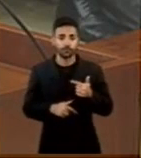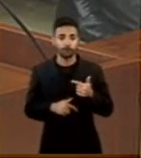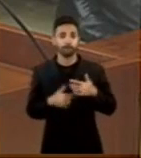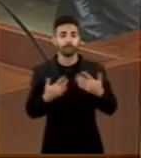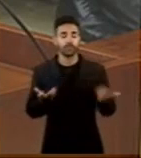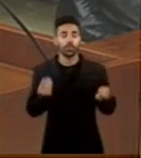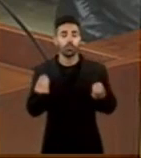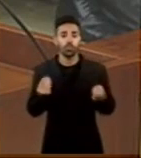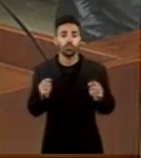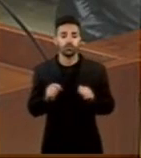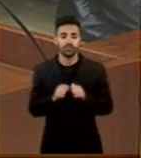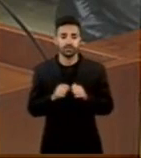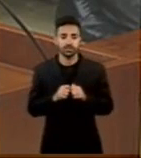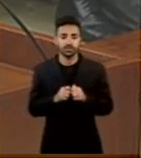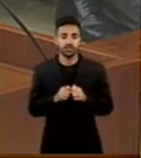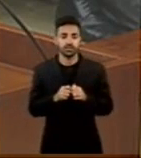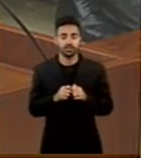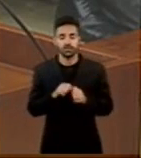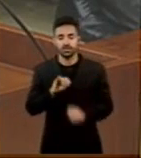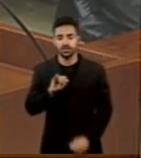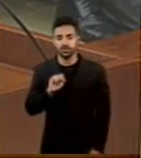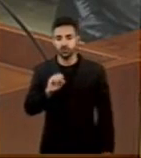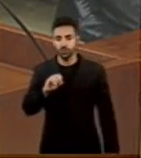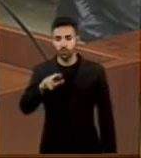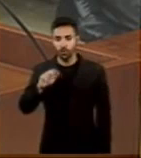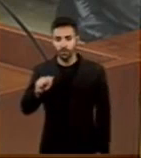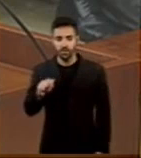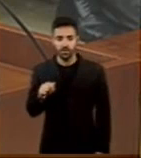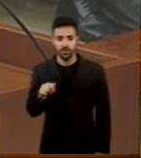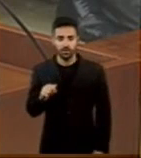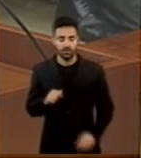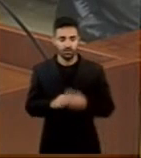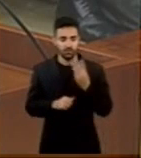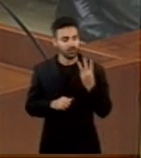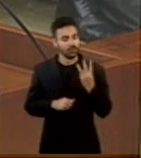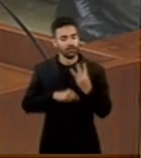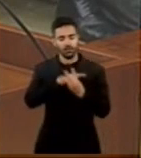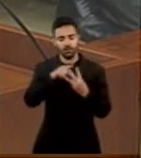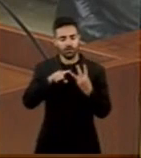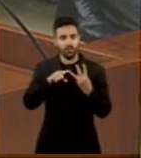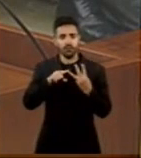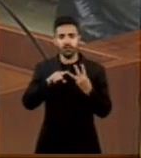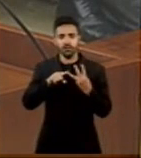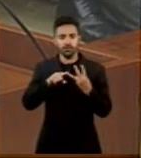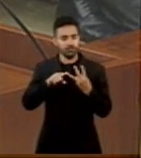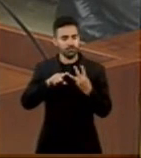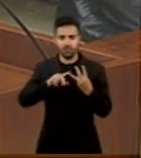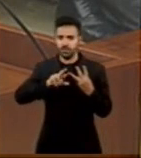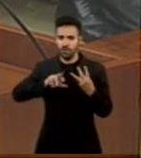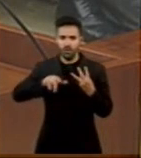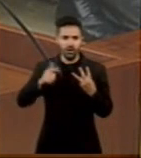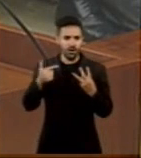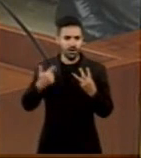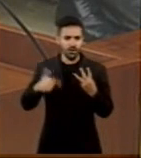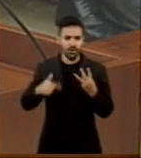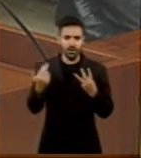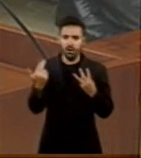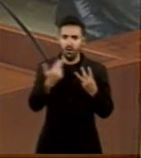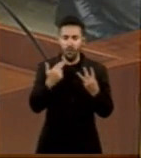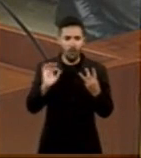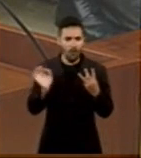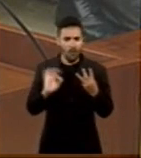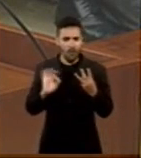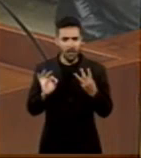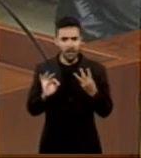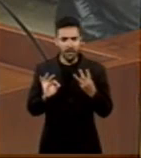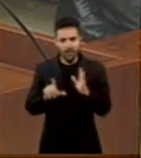faço isonomia com isto aqui? Se um deles não faz mais o que os outros fazem. Então, muito embora a